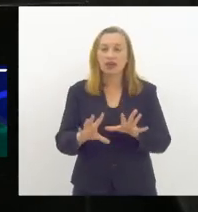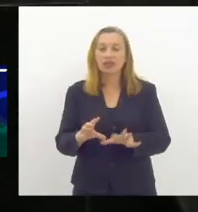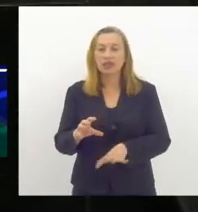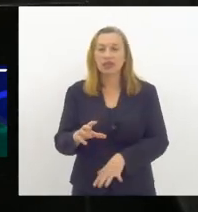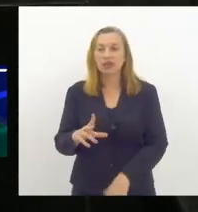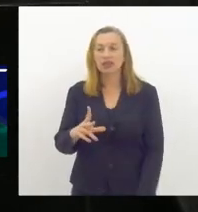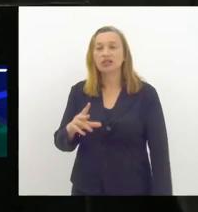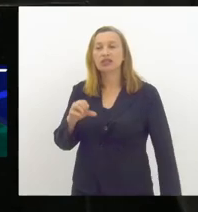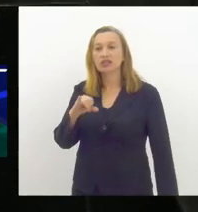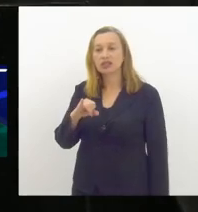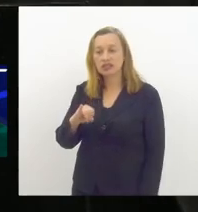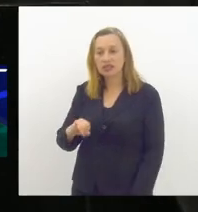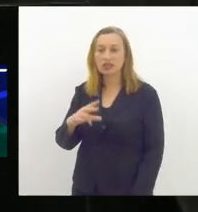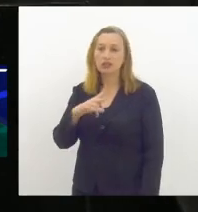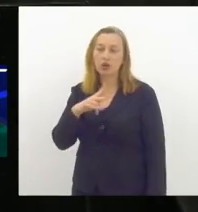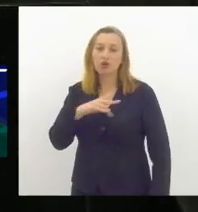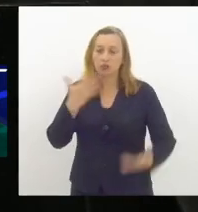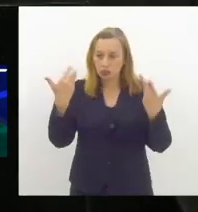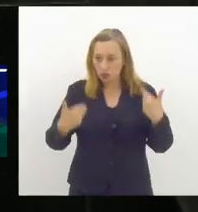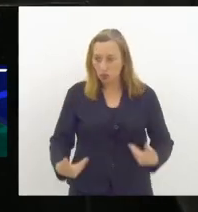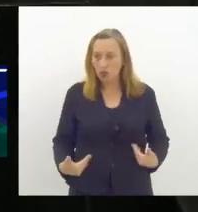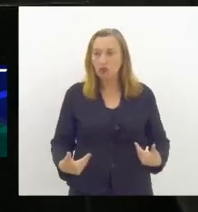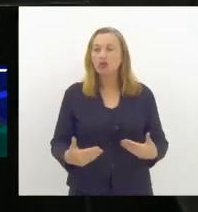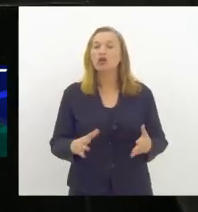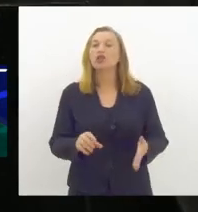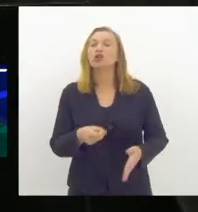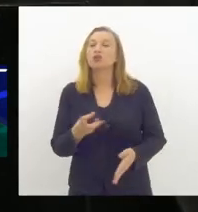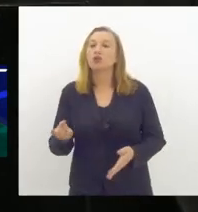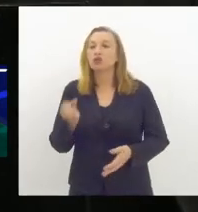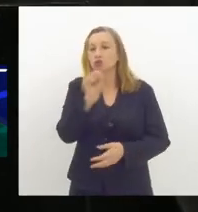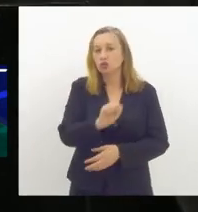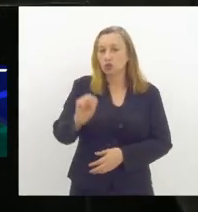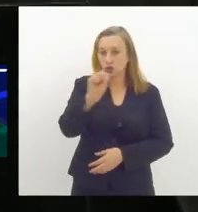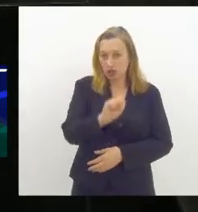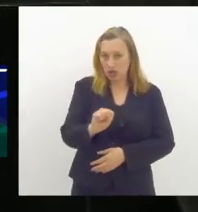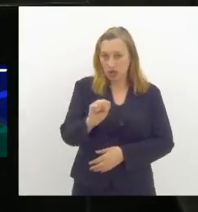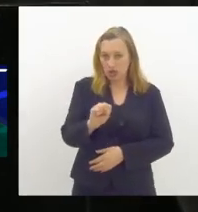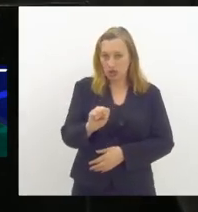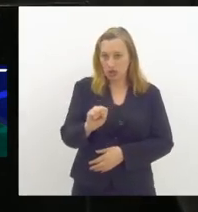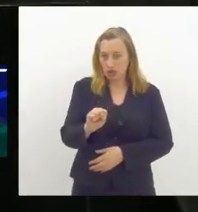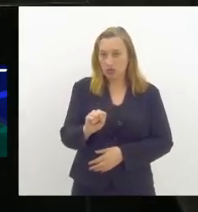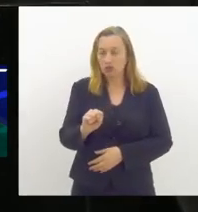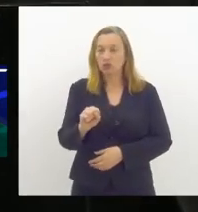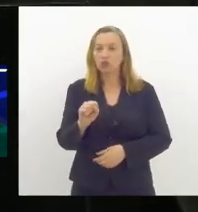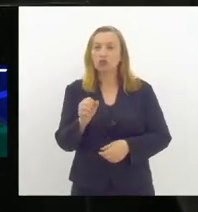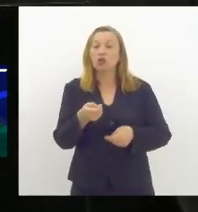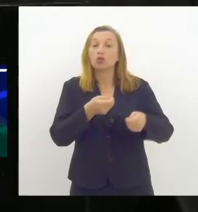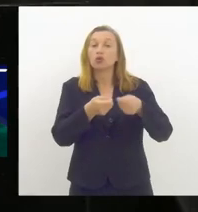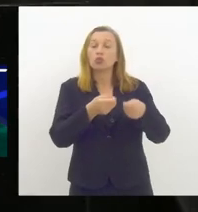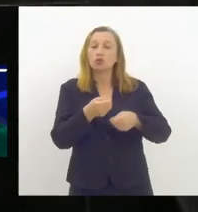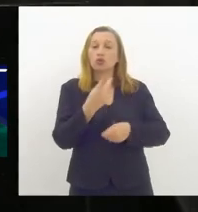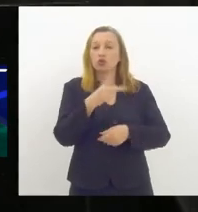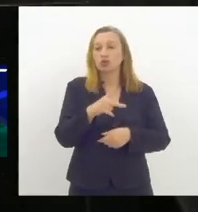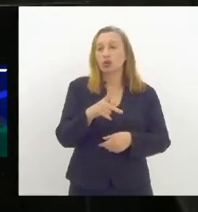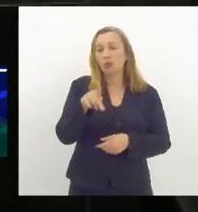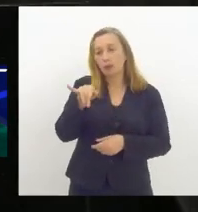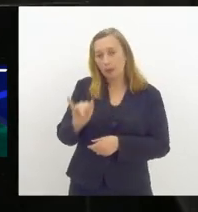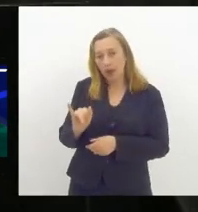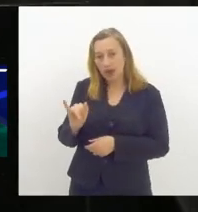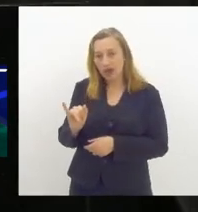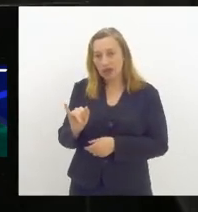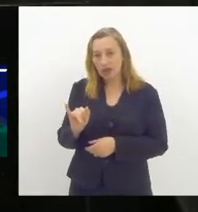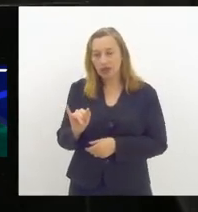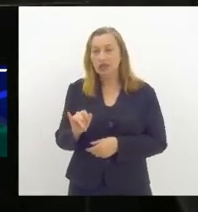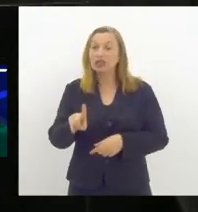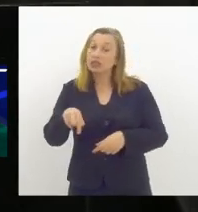sobre si e sobre seu corpo e solteiras ficavam sob o domínio de seus pais ou tutores legais